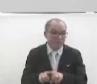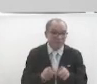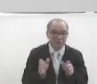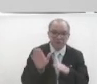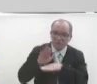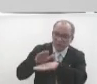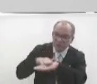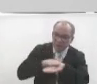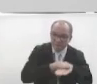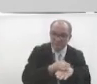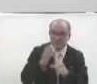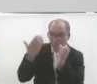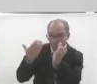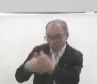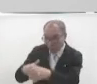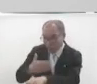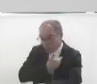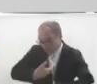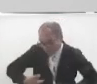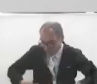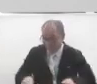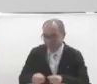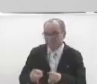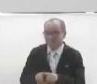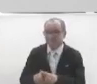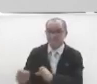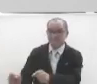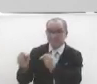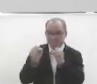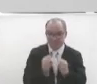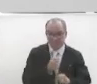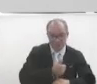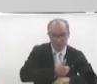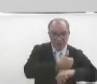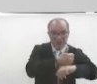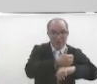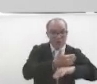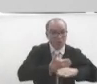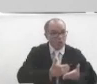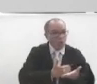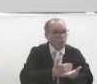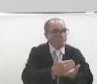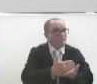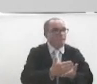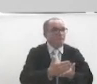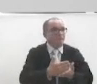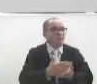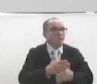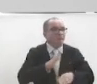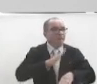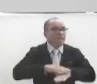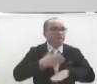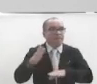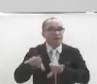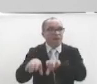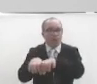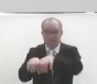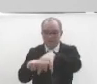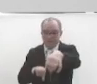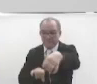convocados através de concurso público só posse da se a considerando a maior